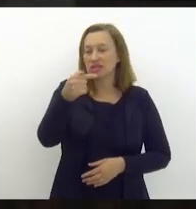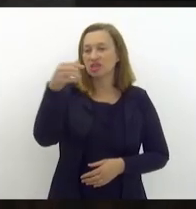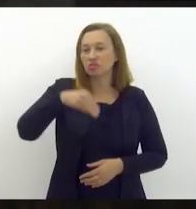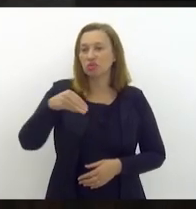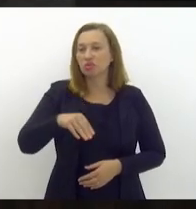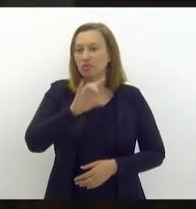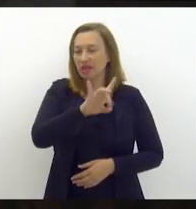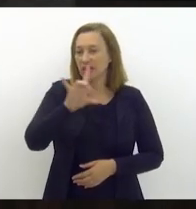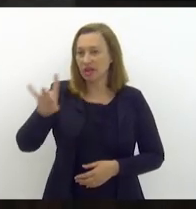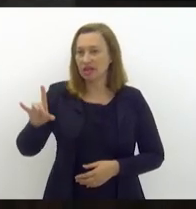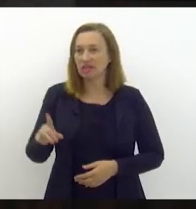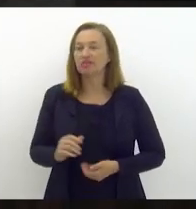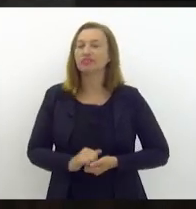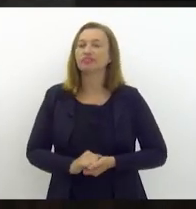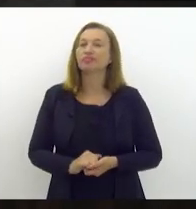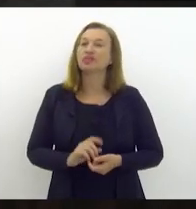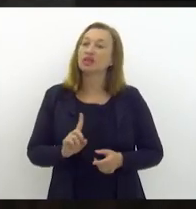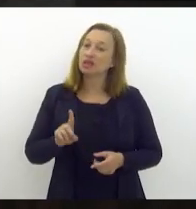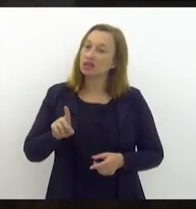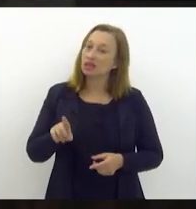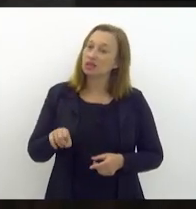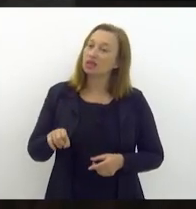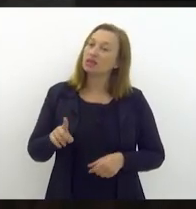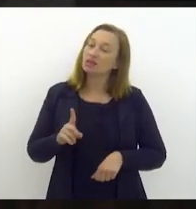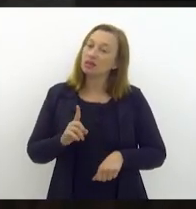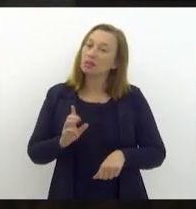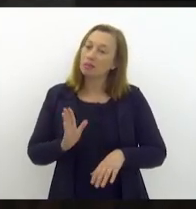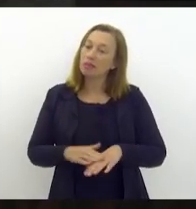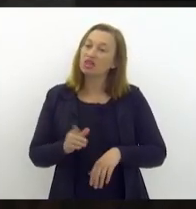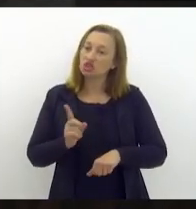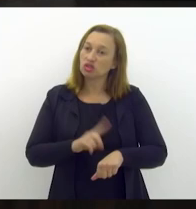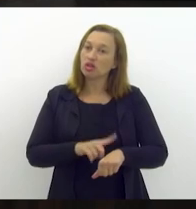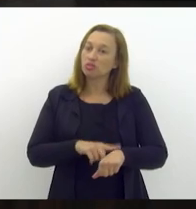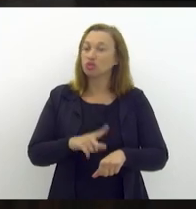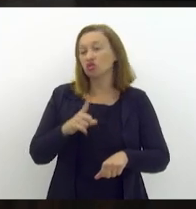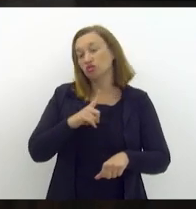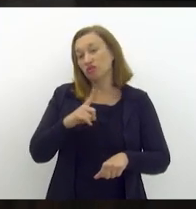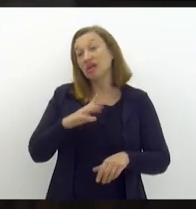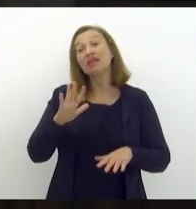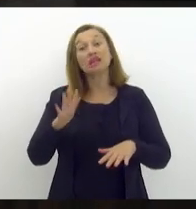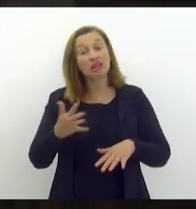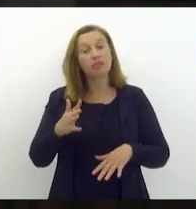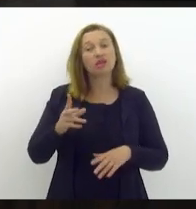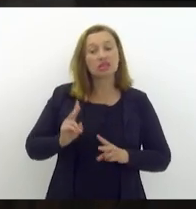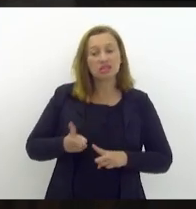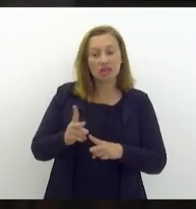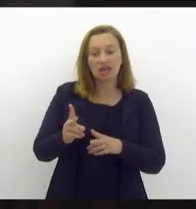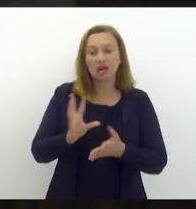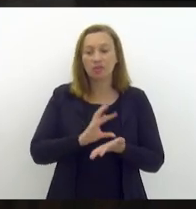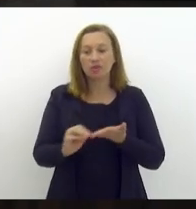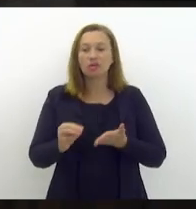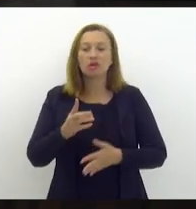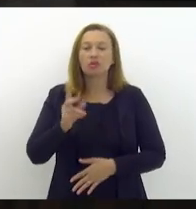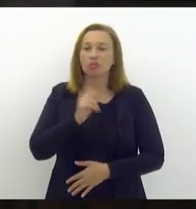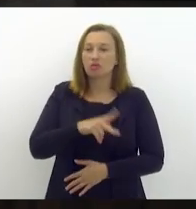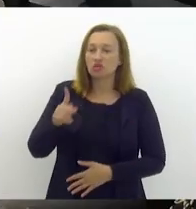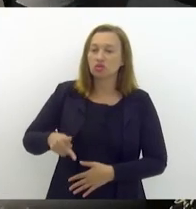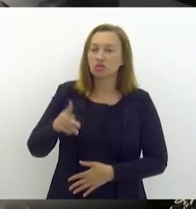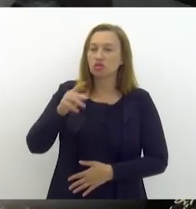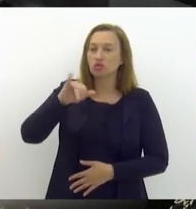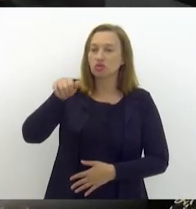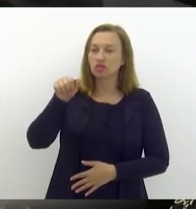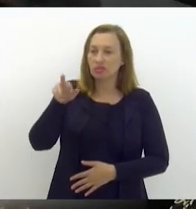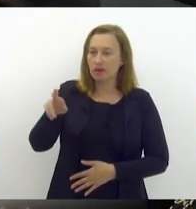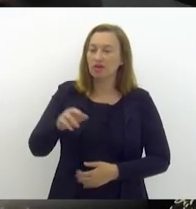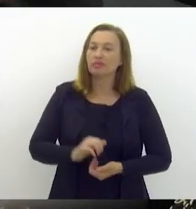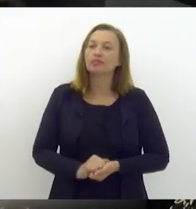7 minutos. E aí a gente, havendo mais tempo regimental decorrente, a gente segue a pauta. Professor Josimar. Obrigado,